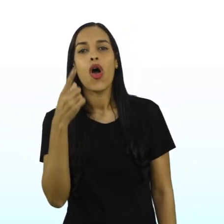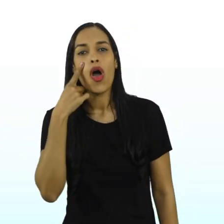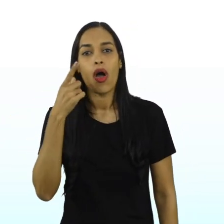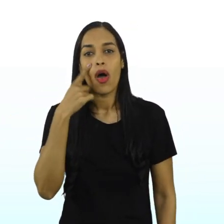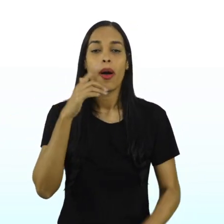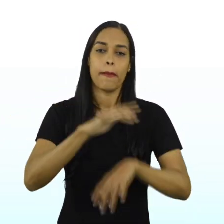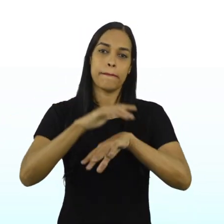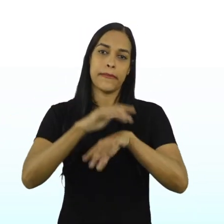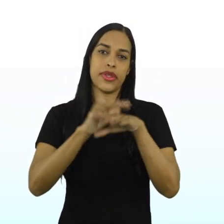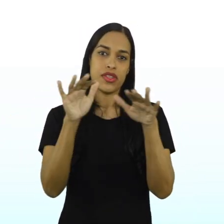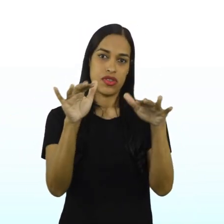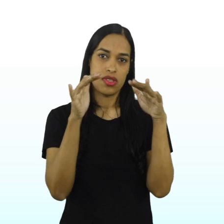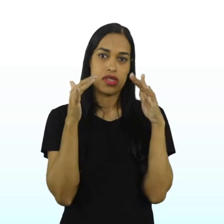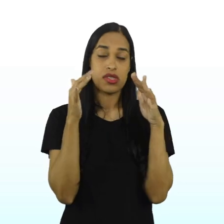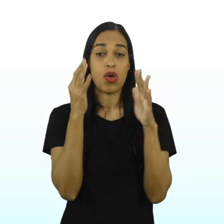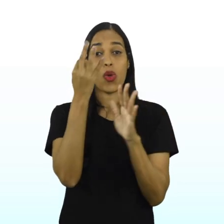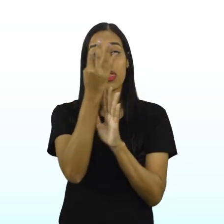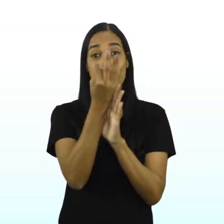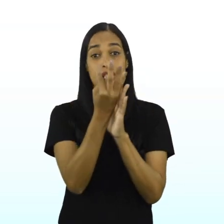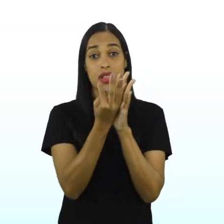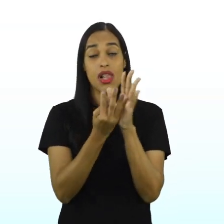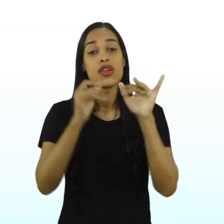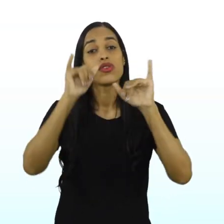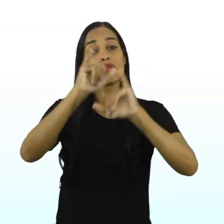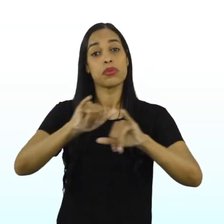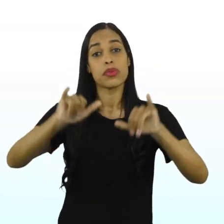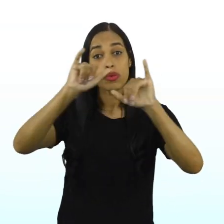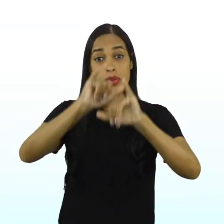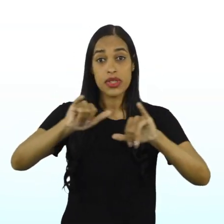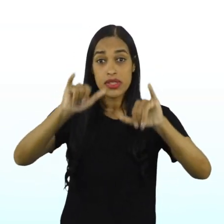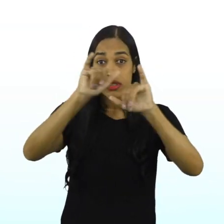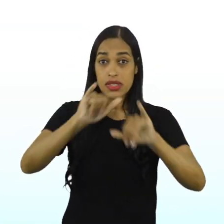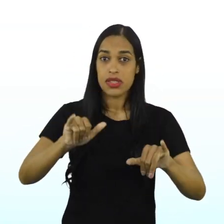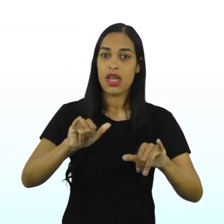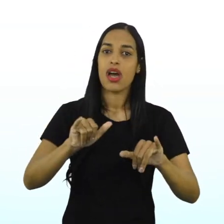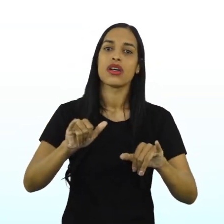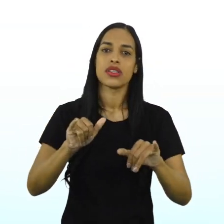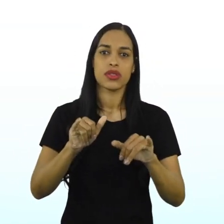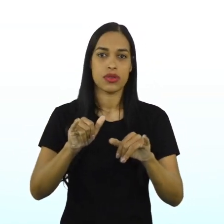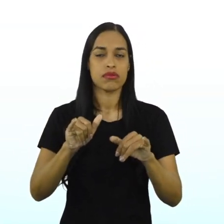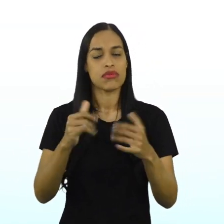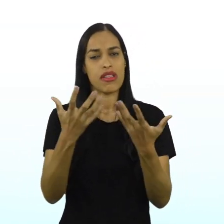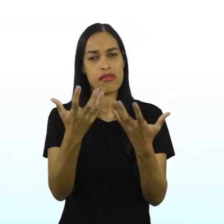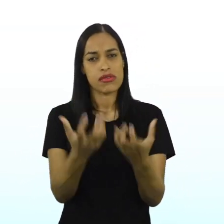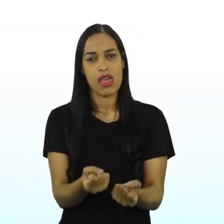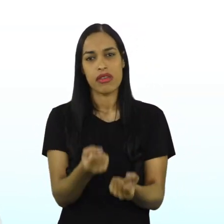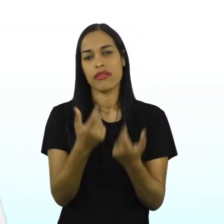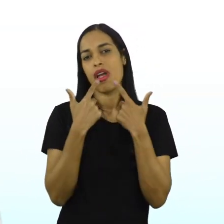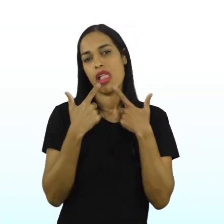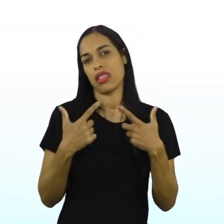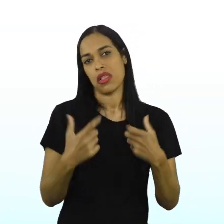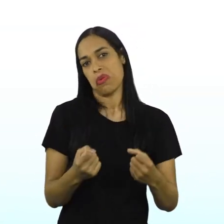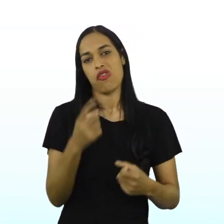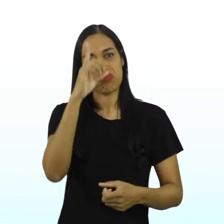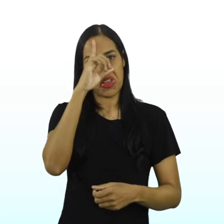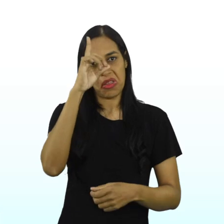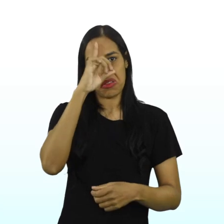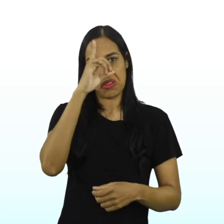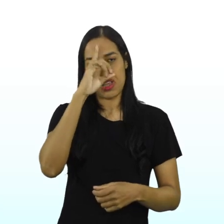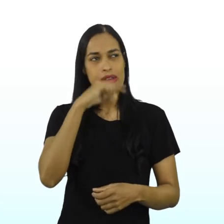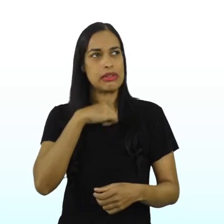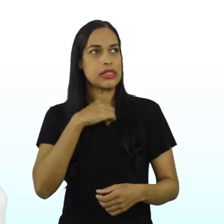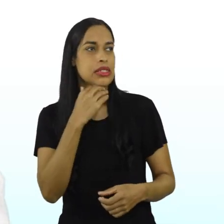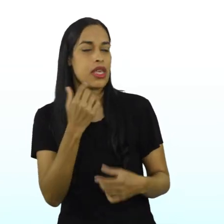preste atenção. O texto publicitário, ele admite a linguagem coloquial, a linguagem espontânea, sem